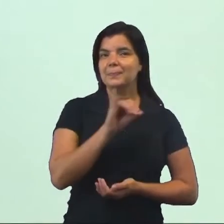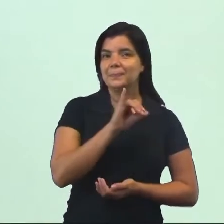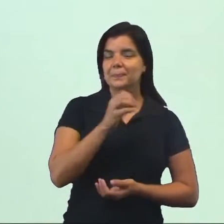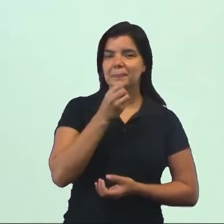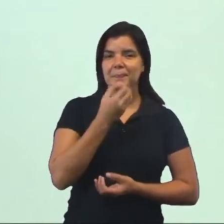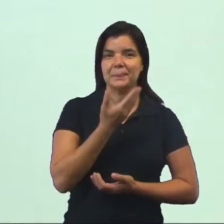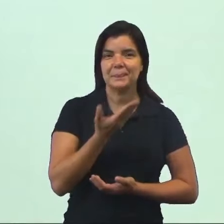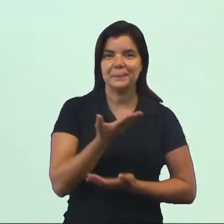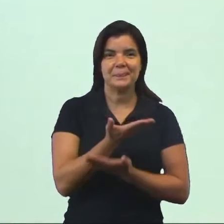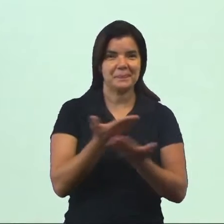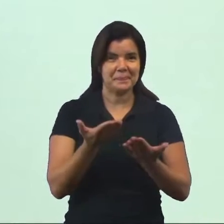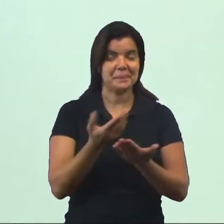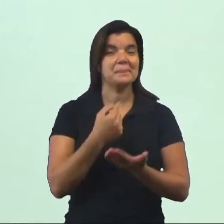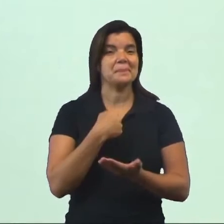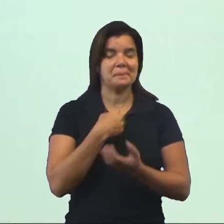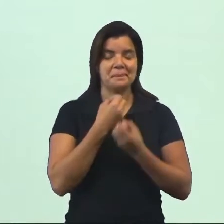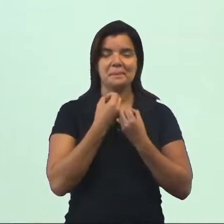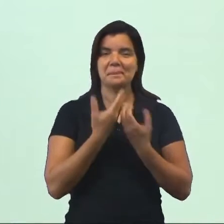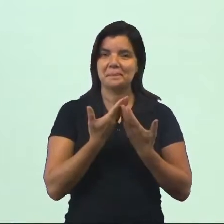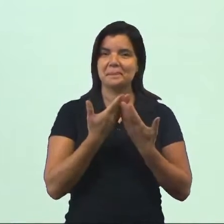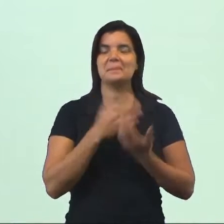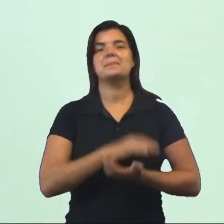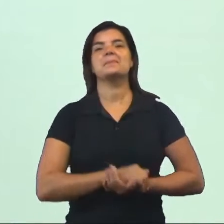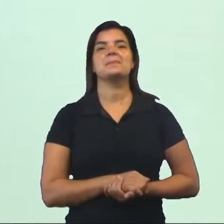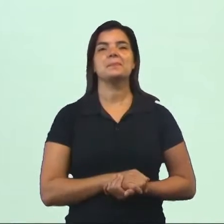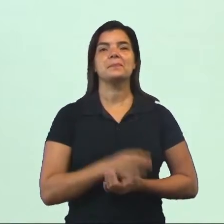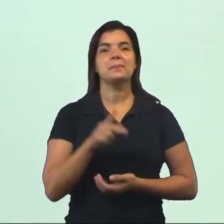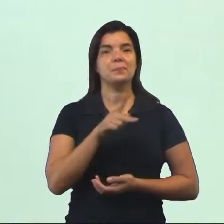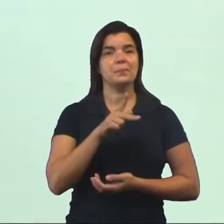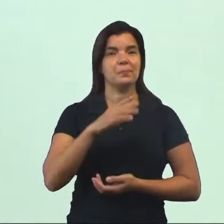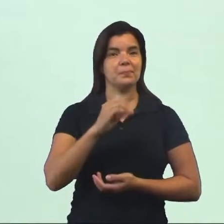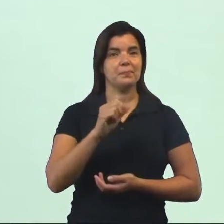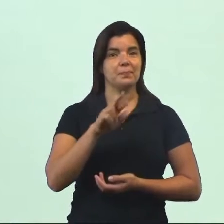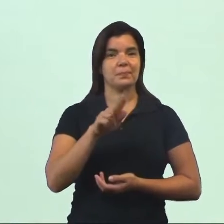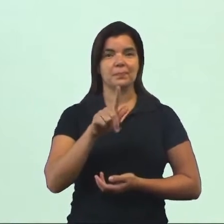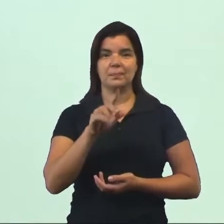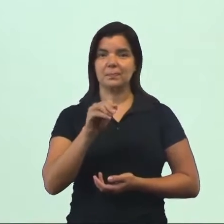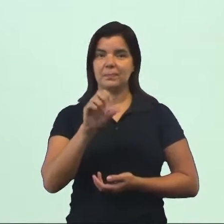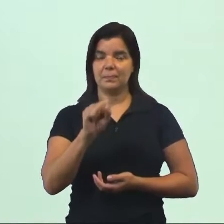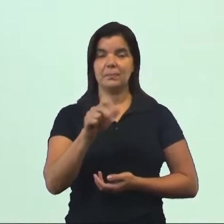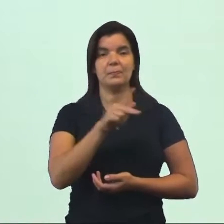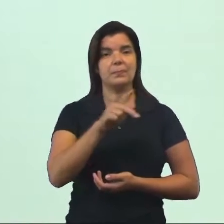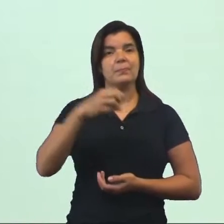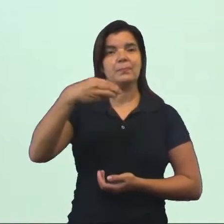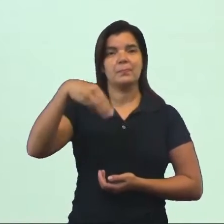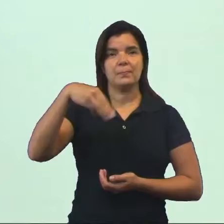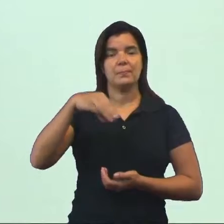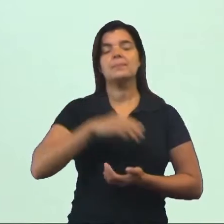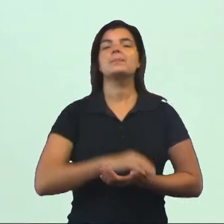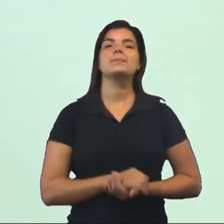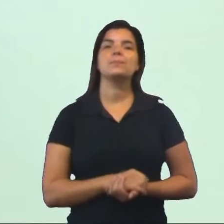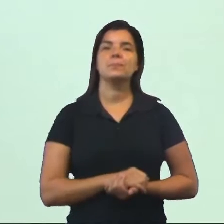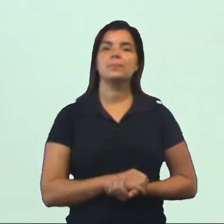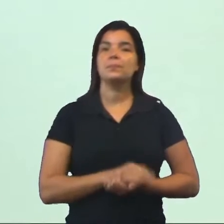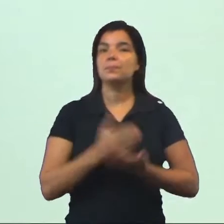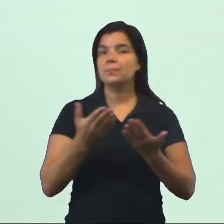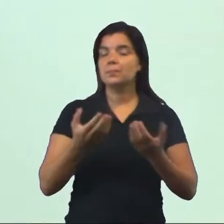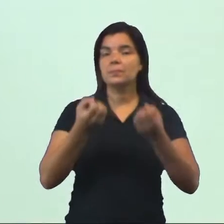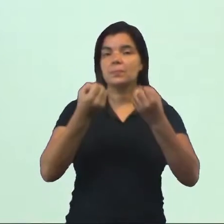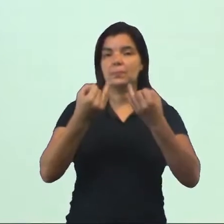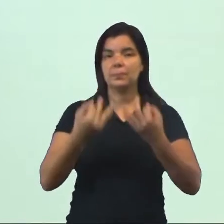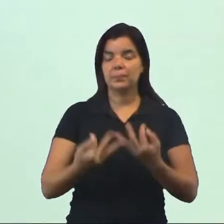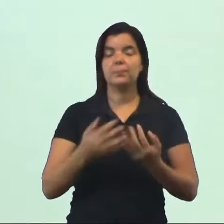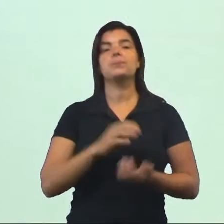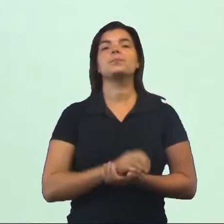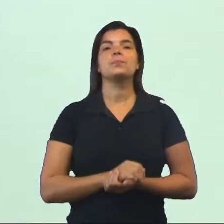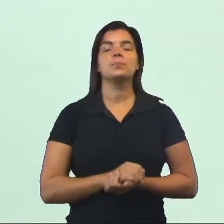Olá, tudo bom com vocês? Tudo bem comigo? Eu sou o professor Carlos, o professor de matemática. Hoje nós vamos